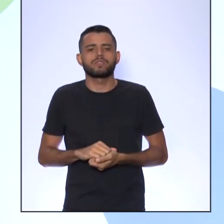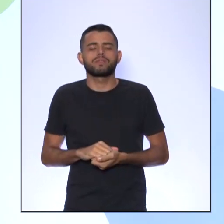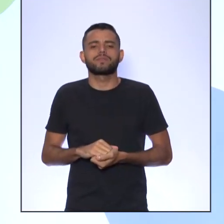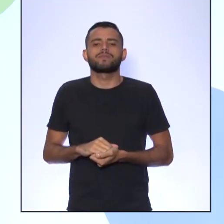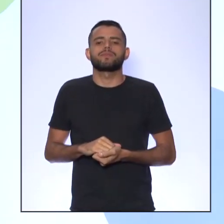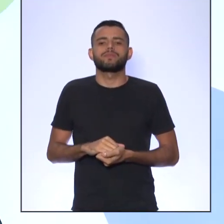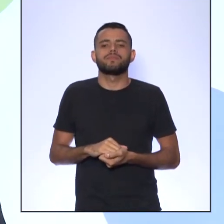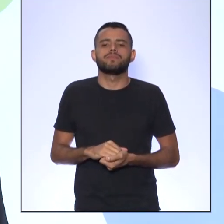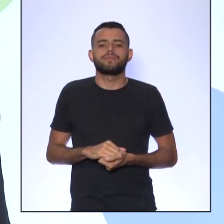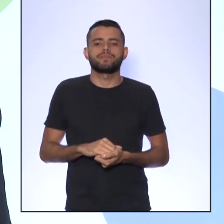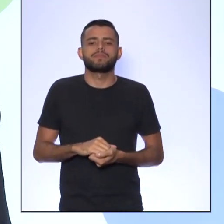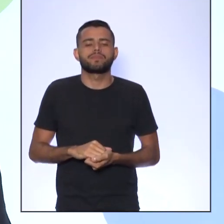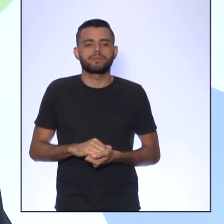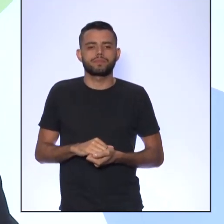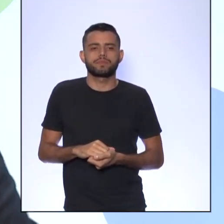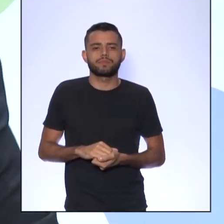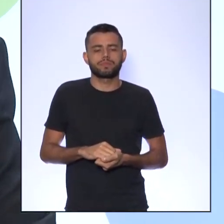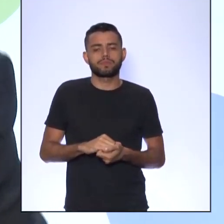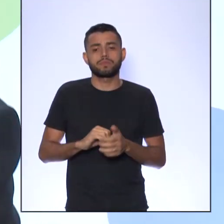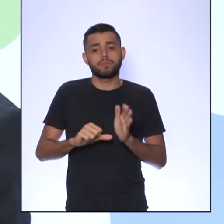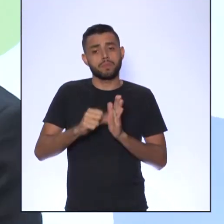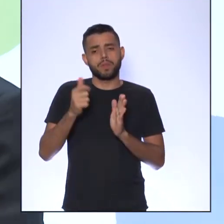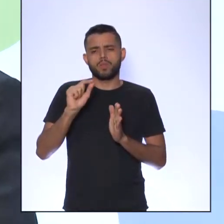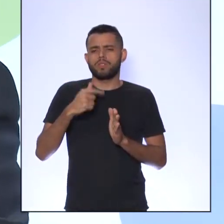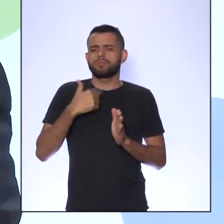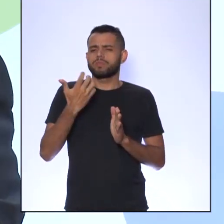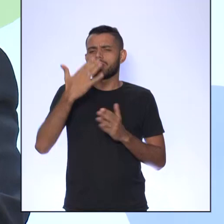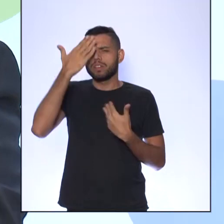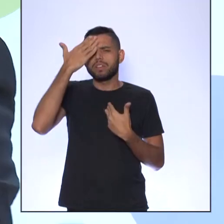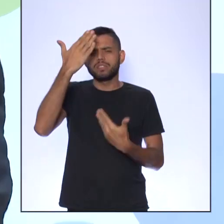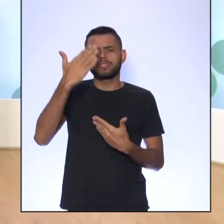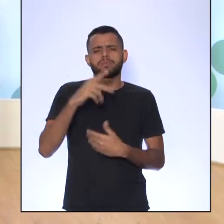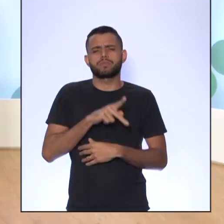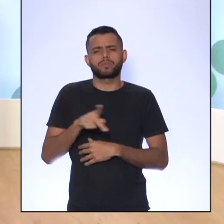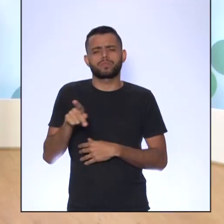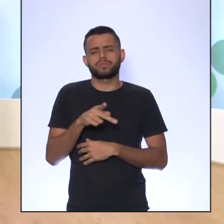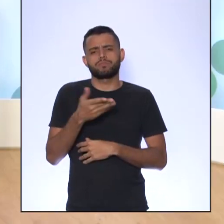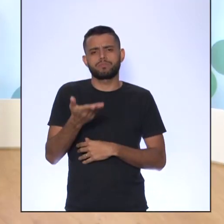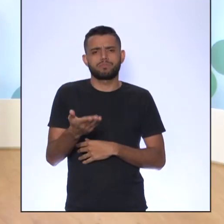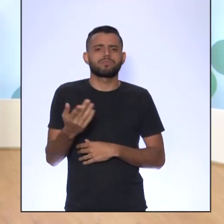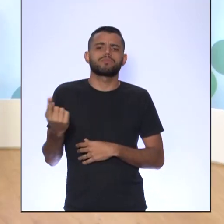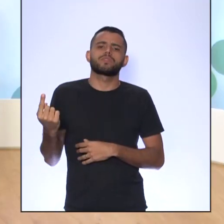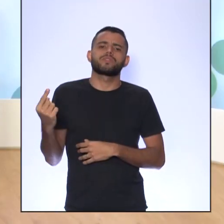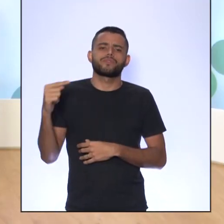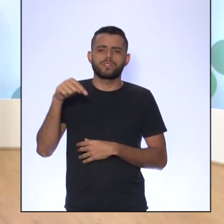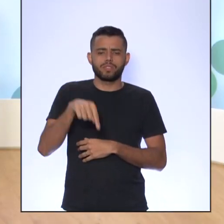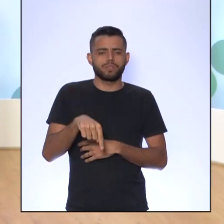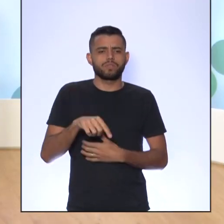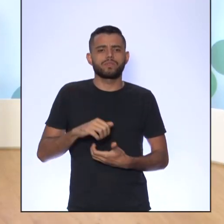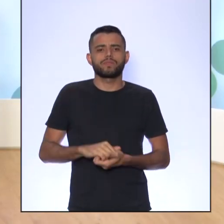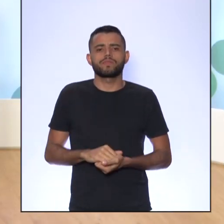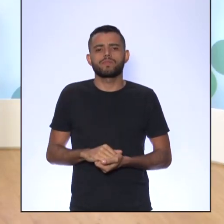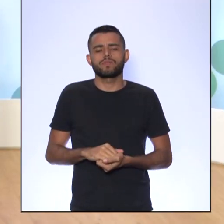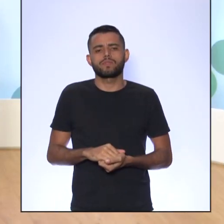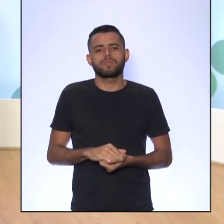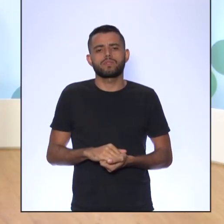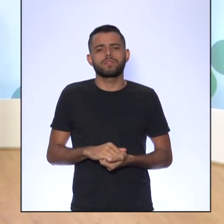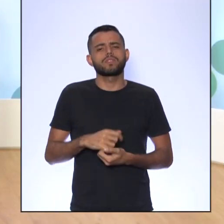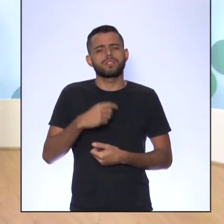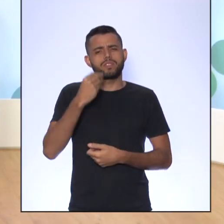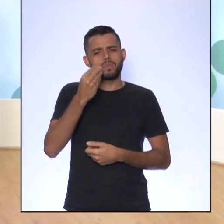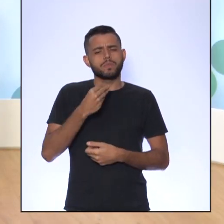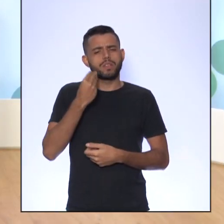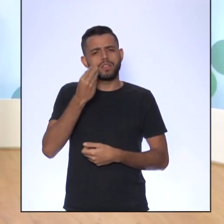eu quero primeiro aqui agradecer mais uma vez aí, professor Seide, por ter vindo aí ter essa